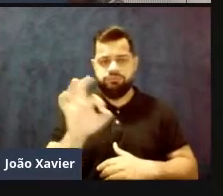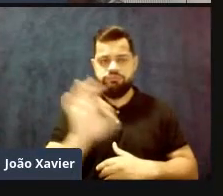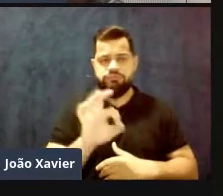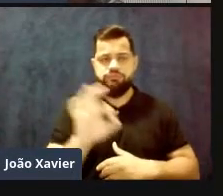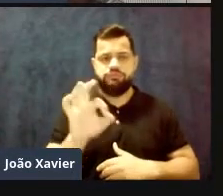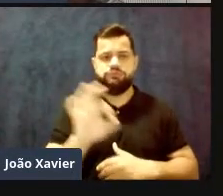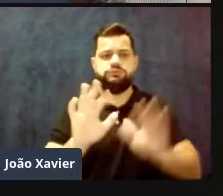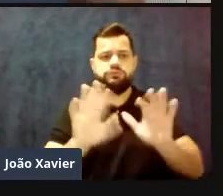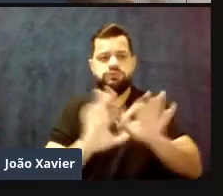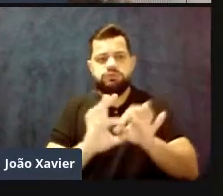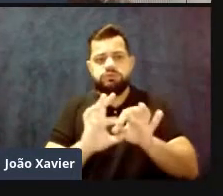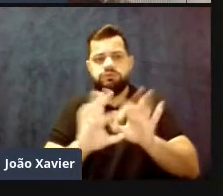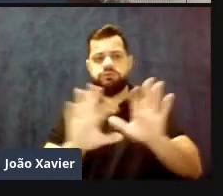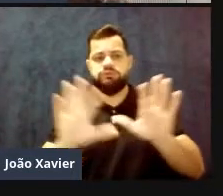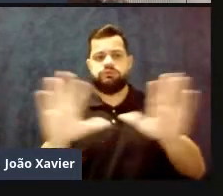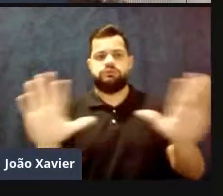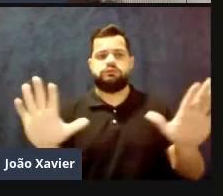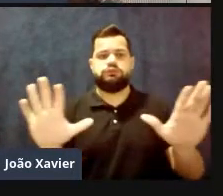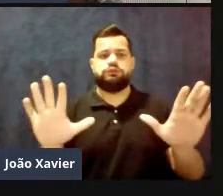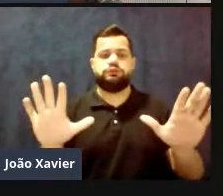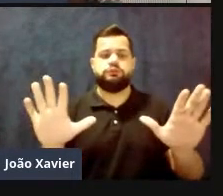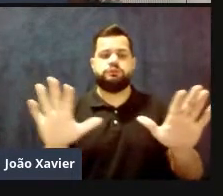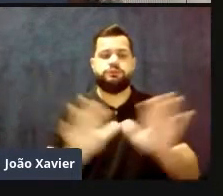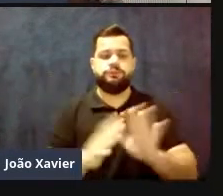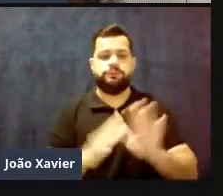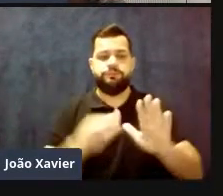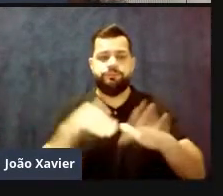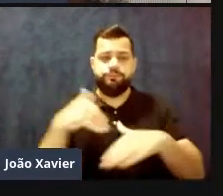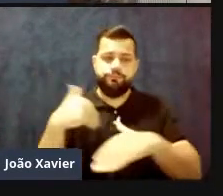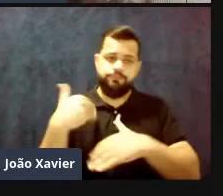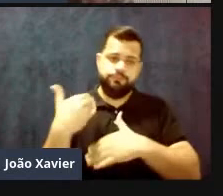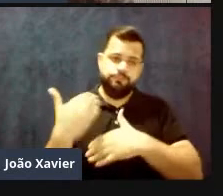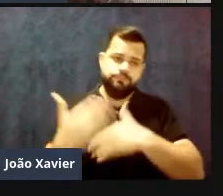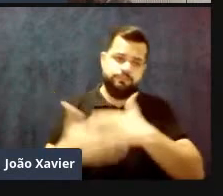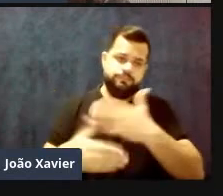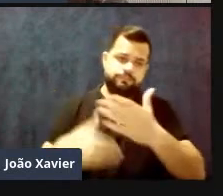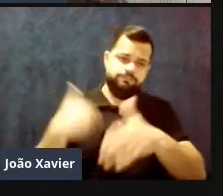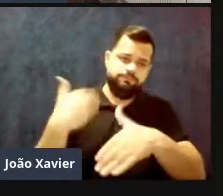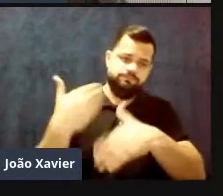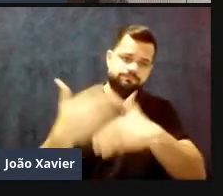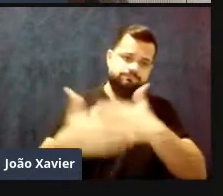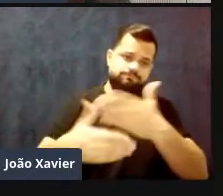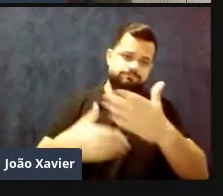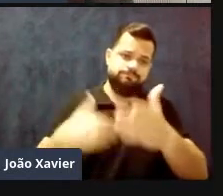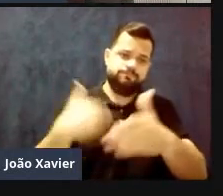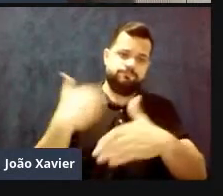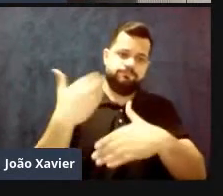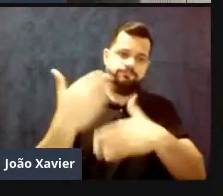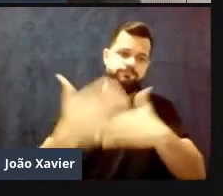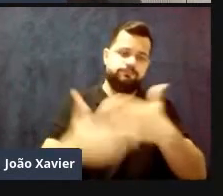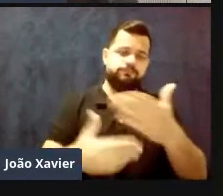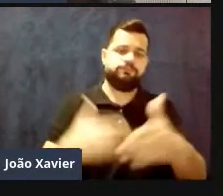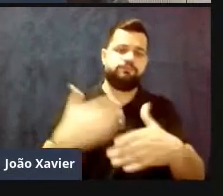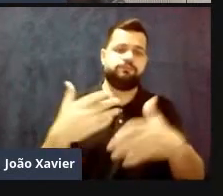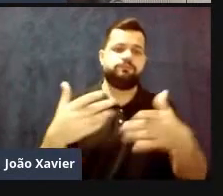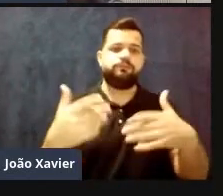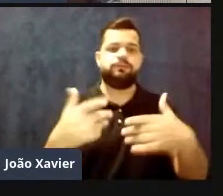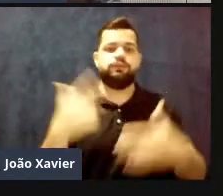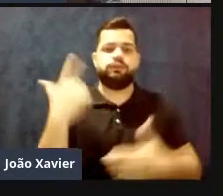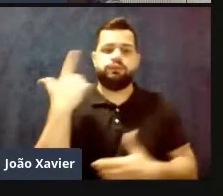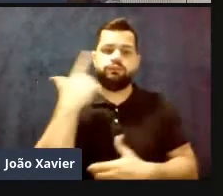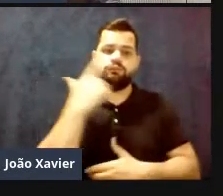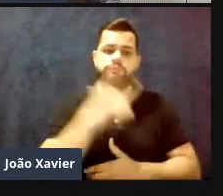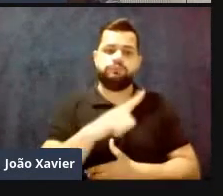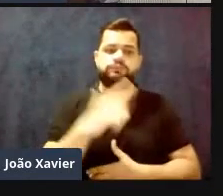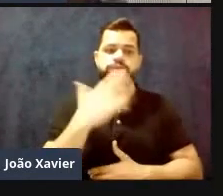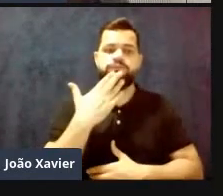carga proteica. E a partir disso, entendendo que ele tem uma fase convalescente mais lenta, ou entendendo que a gente não conhecia ainda a sistemática